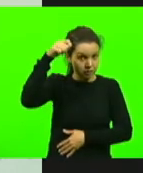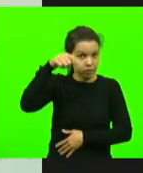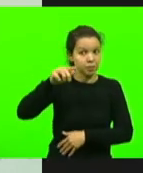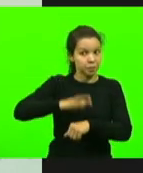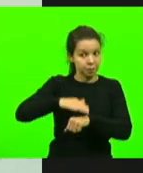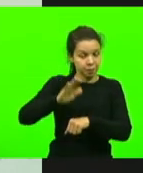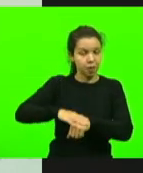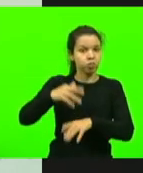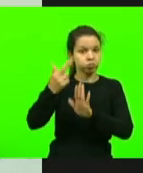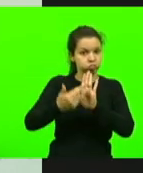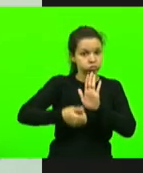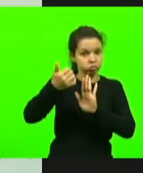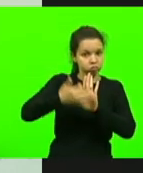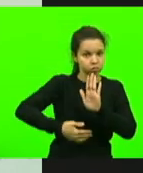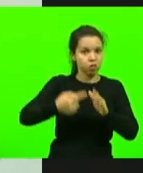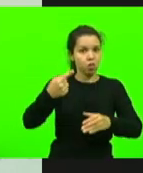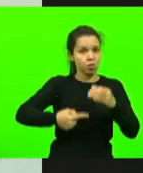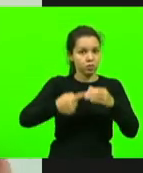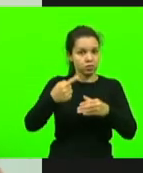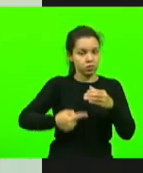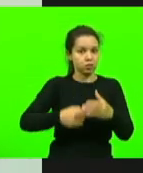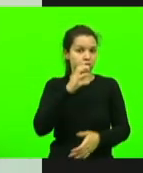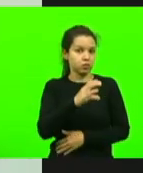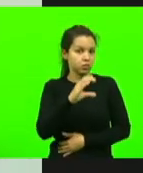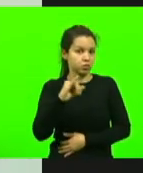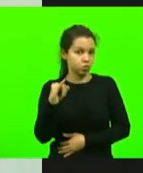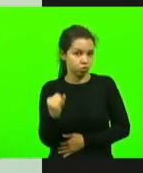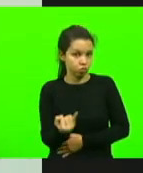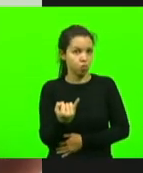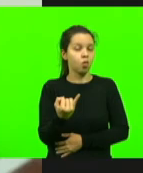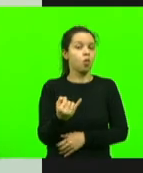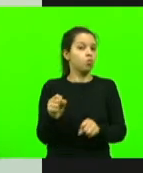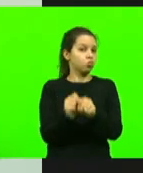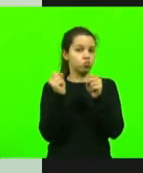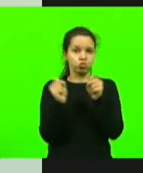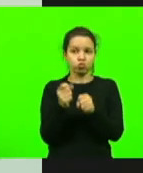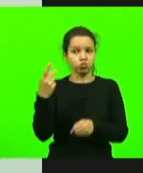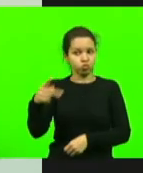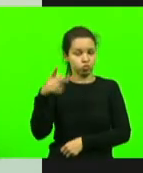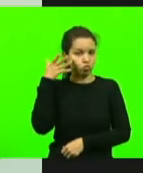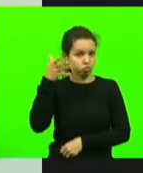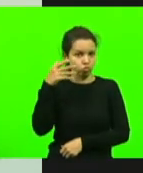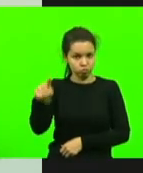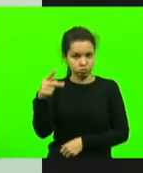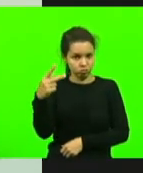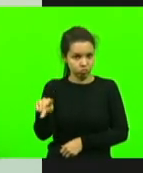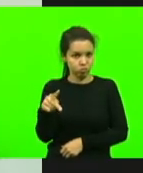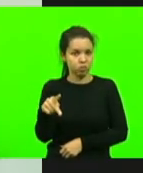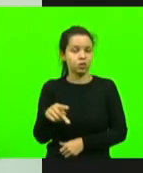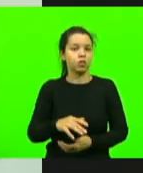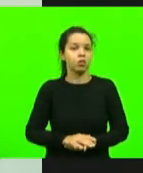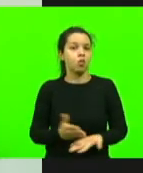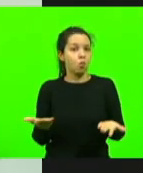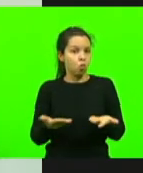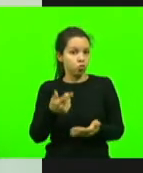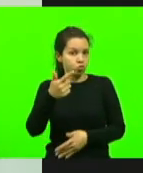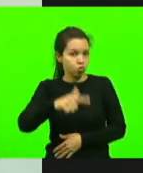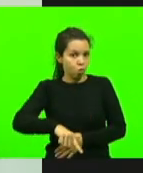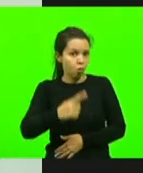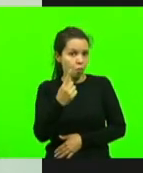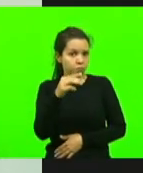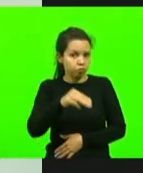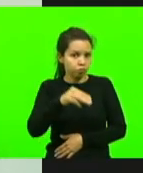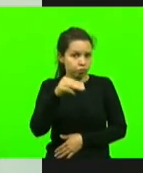relator na comissão de constituição e justiça e descontraídos Curso dele hoje ele novamente em um minuto dele na